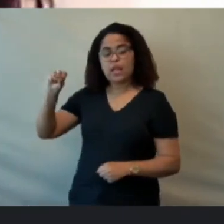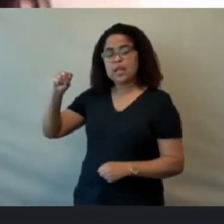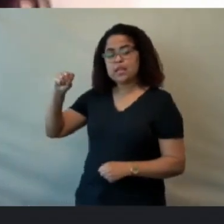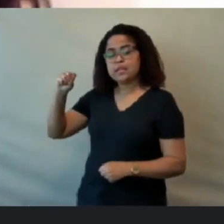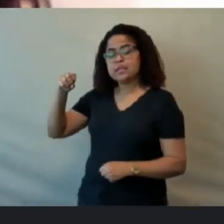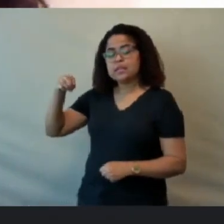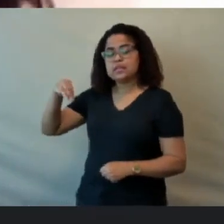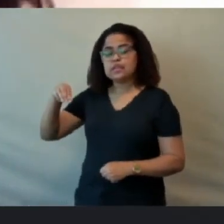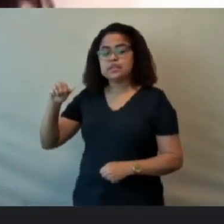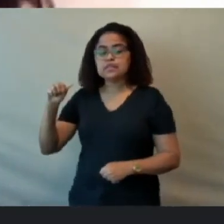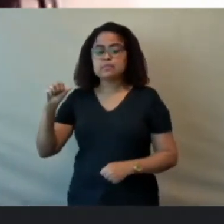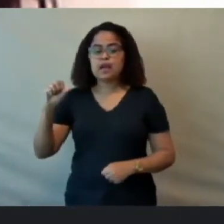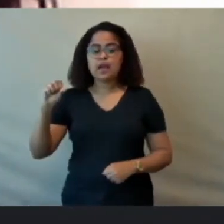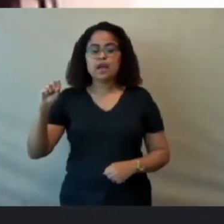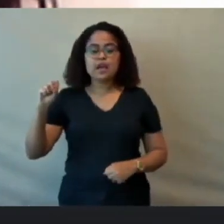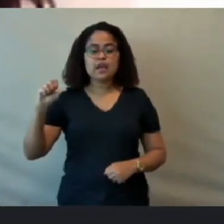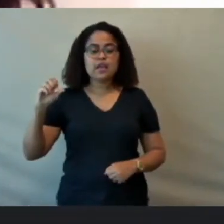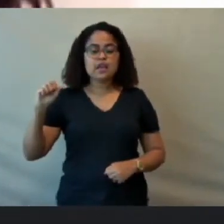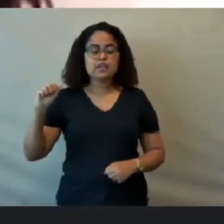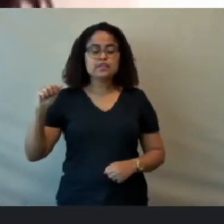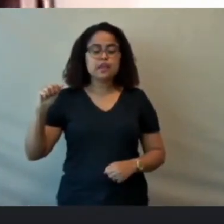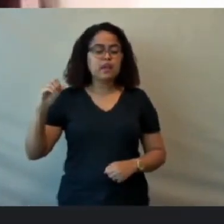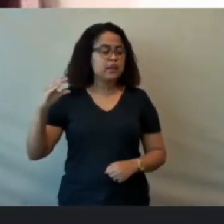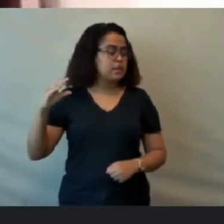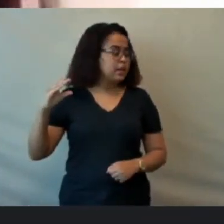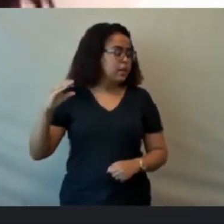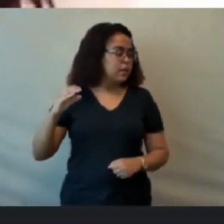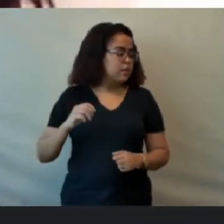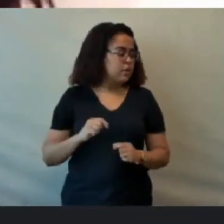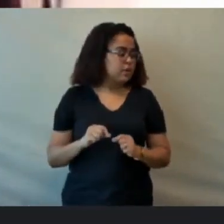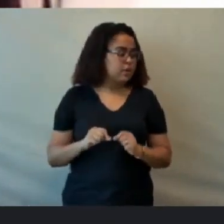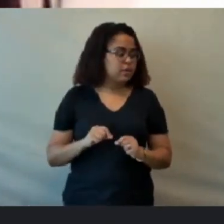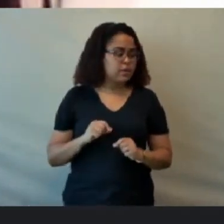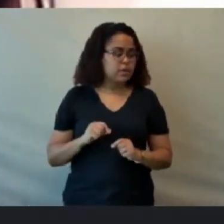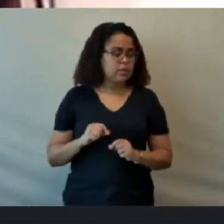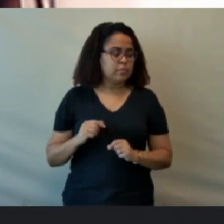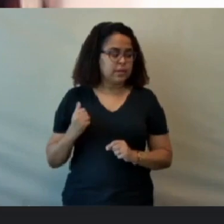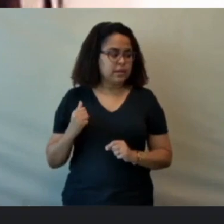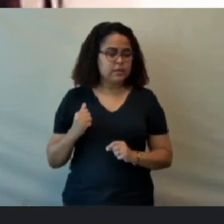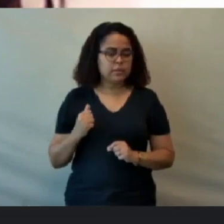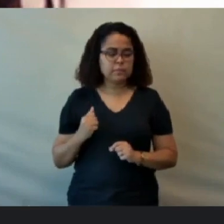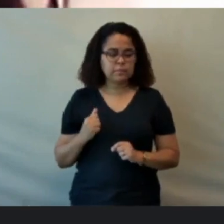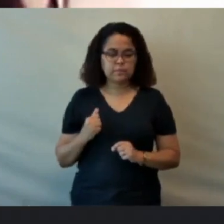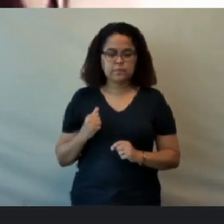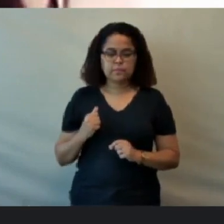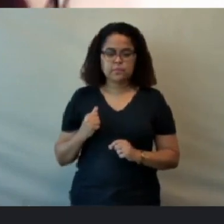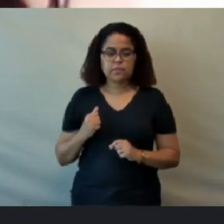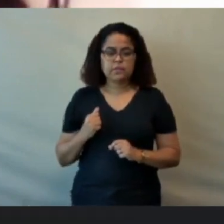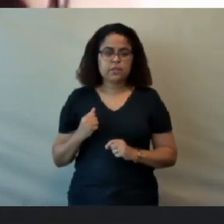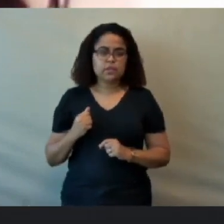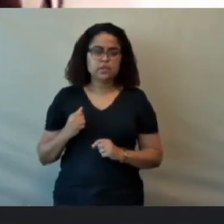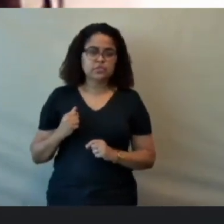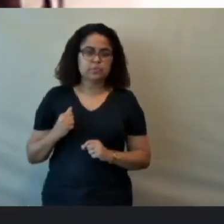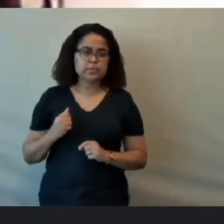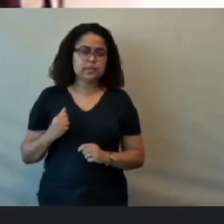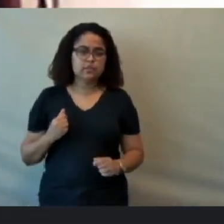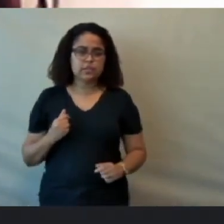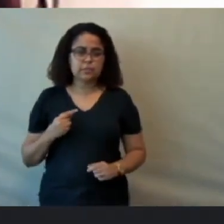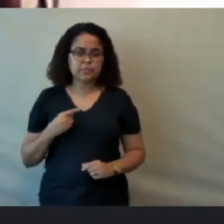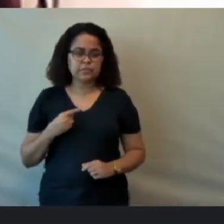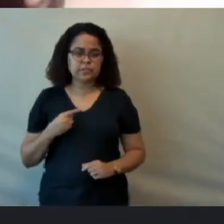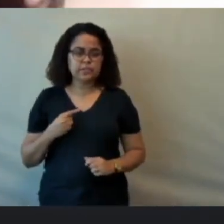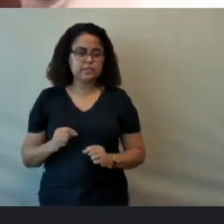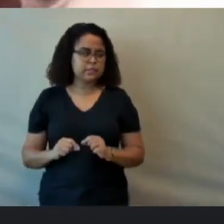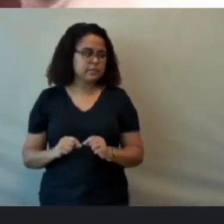que cuida, que coordena esse processo, que coordena essa discussão, mas temos aí a participação das diversas políticas públicas, das diversas